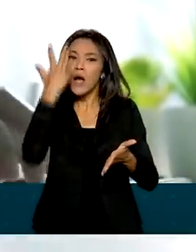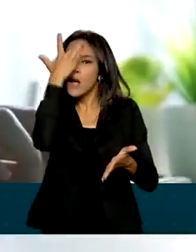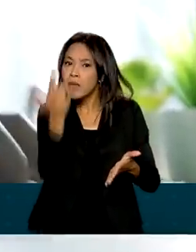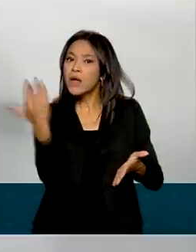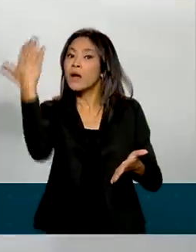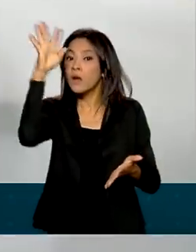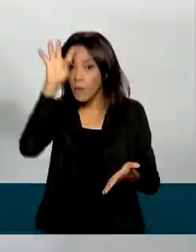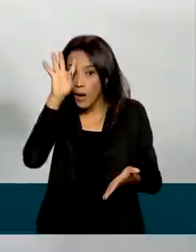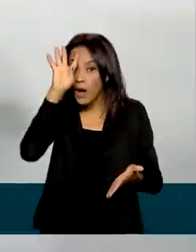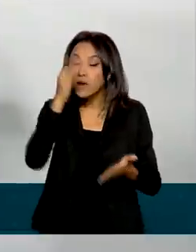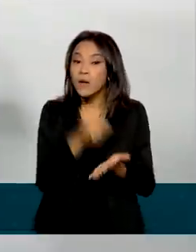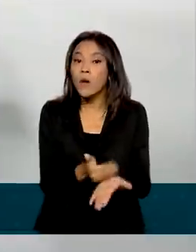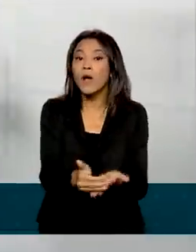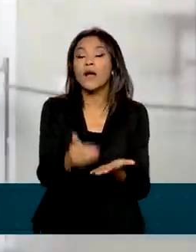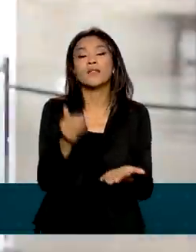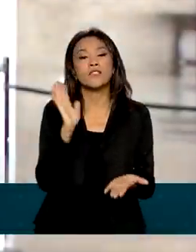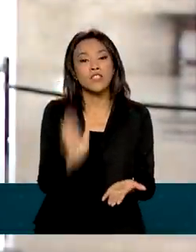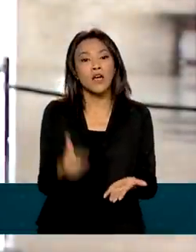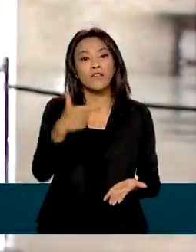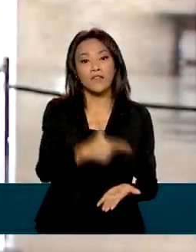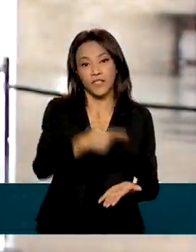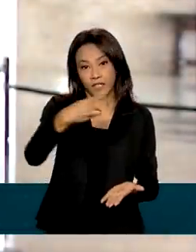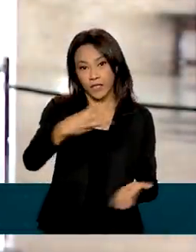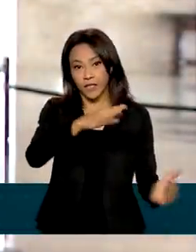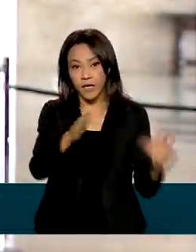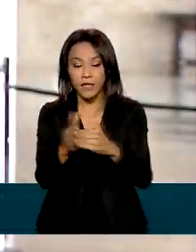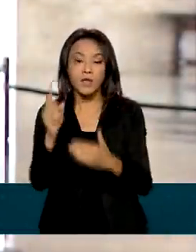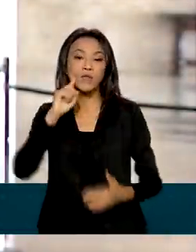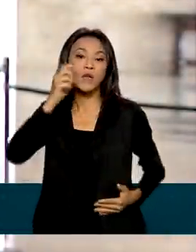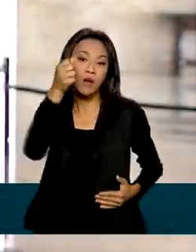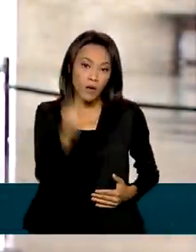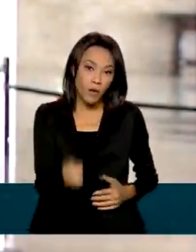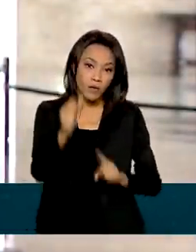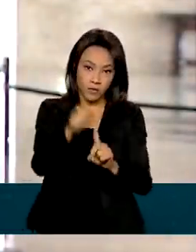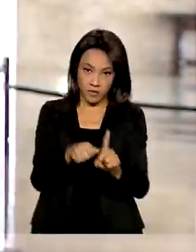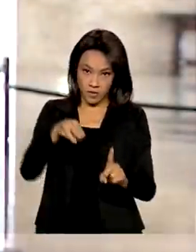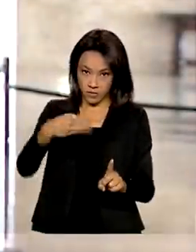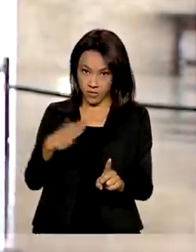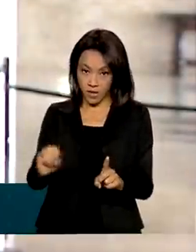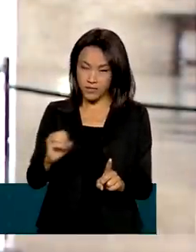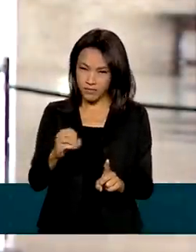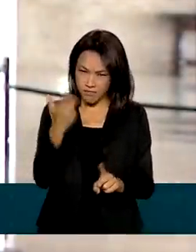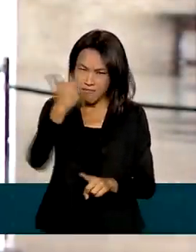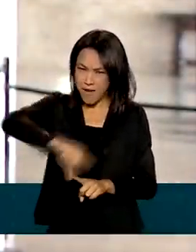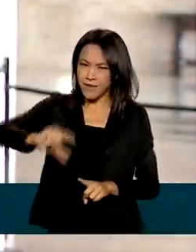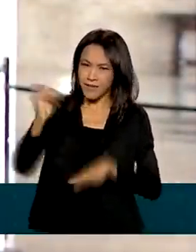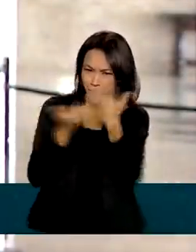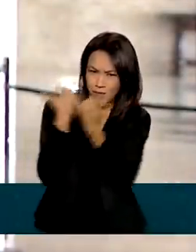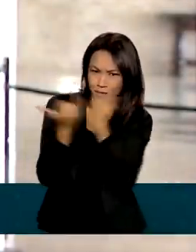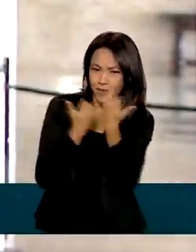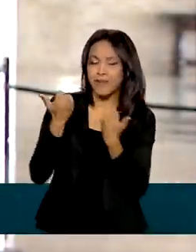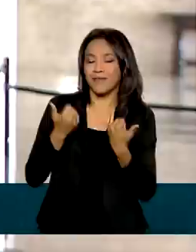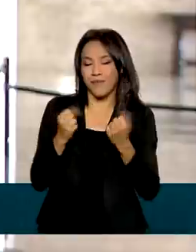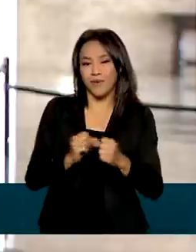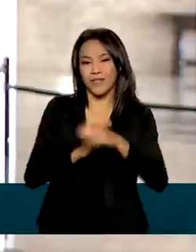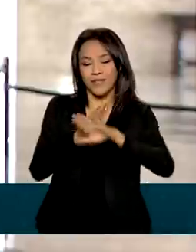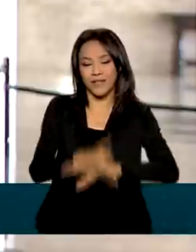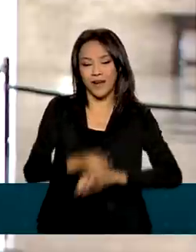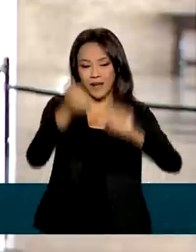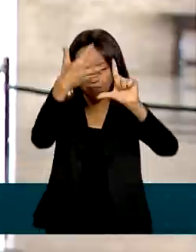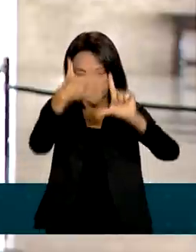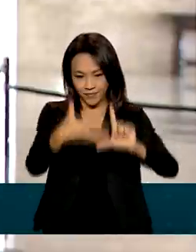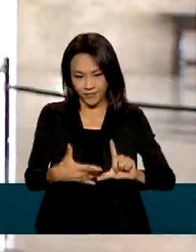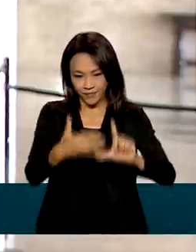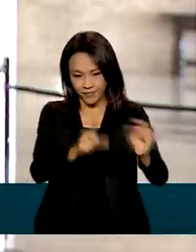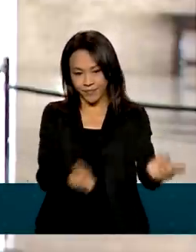quarta-feira dia vinte e três de Fevereiro e vai até o dia oito de Março para mais informações é só entrar entrar no portal acesso